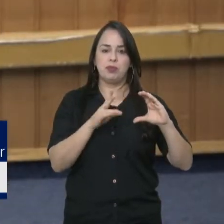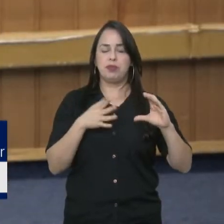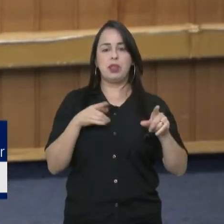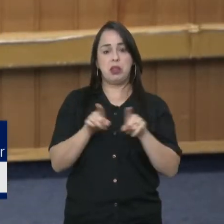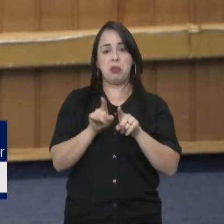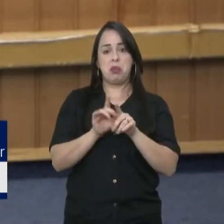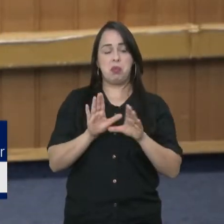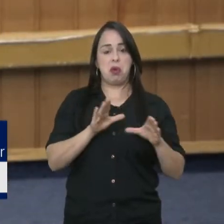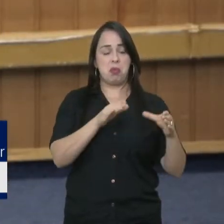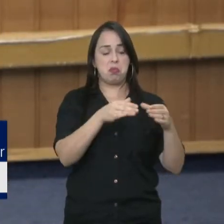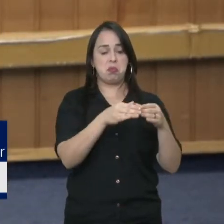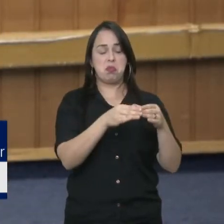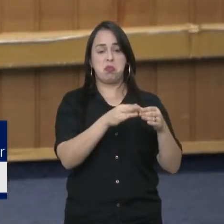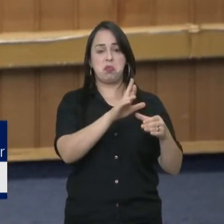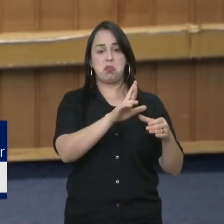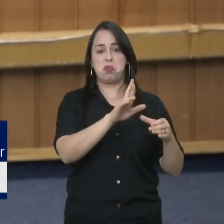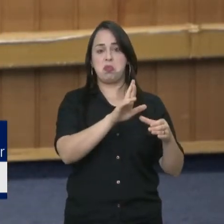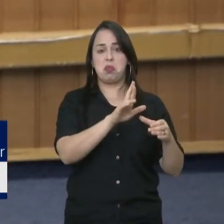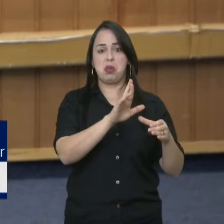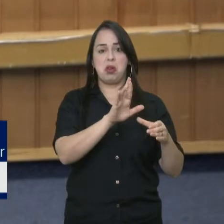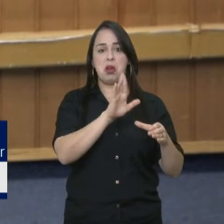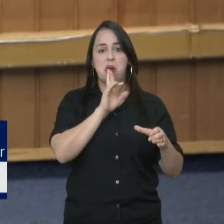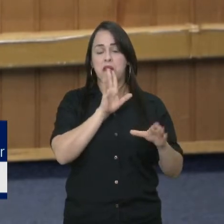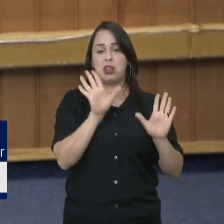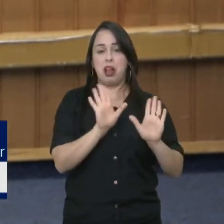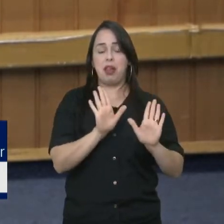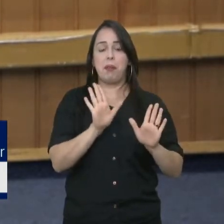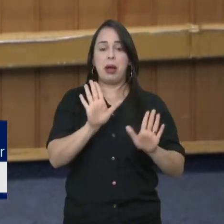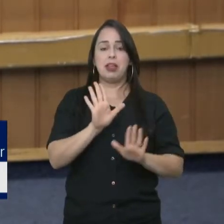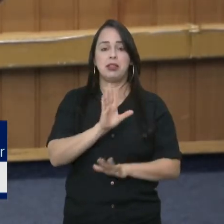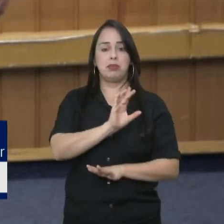deu nenhum resultado, mas